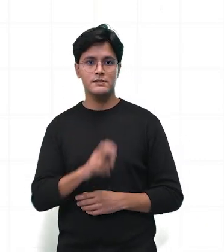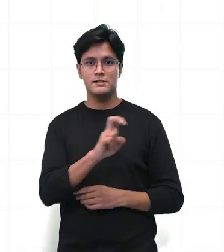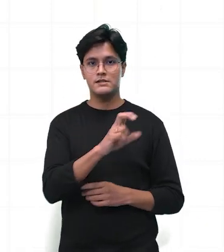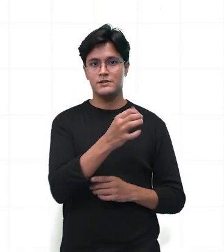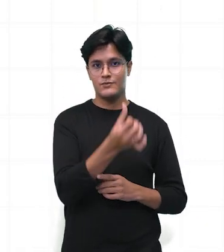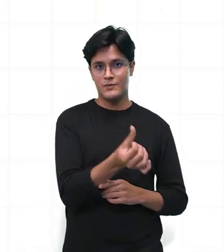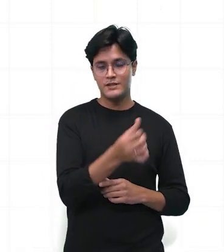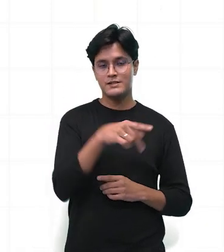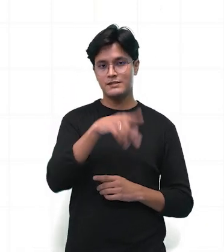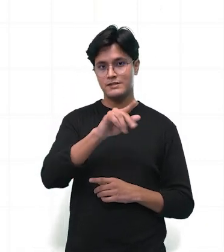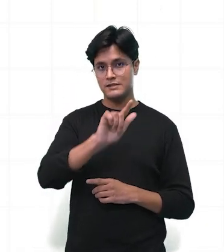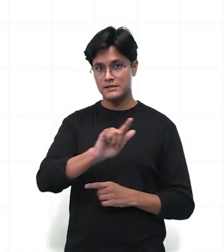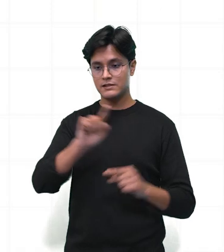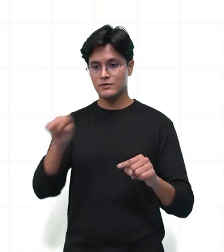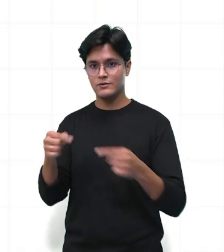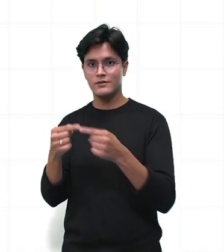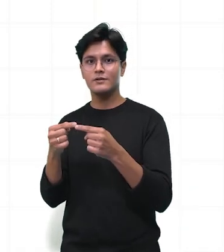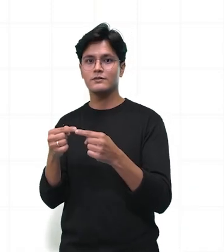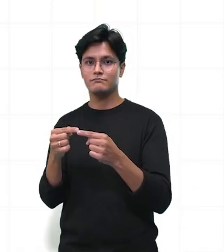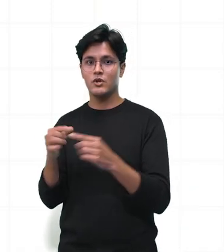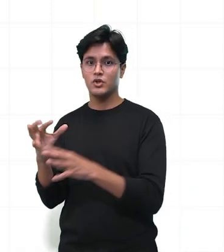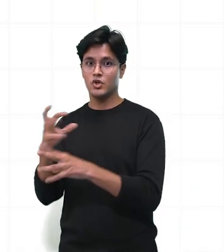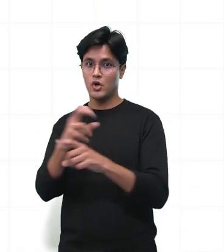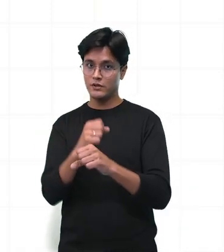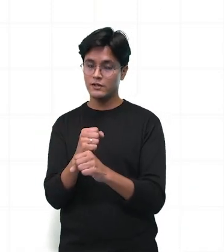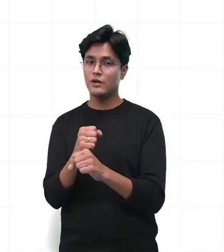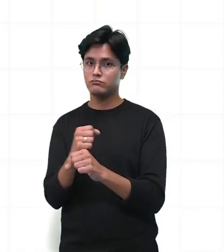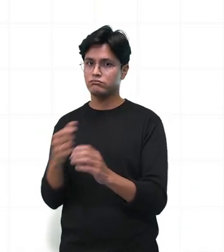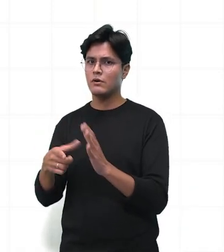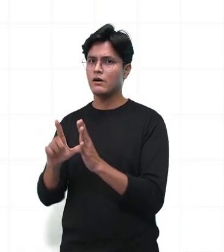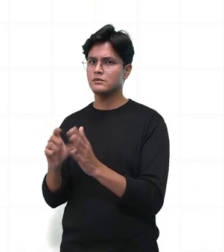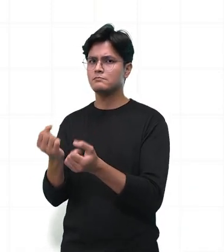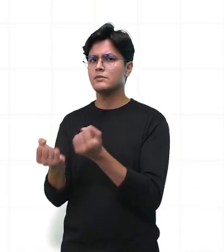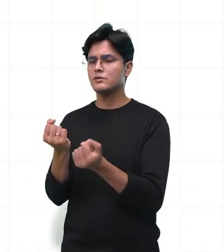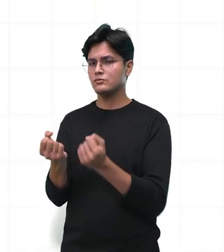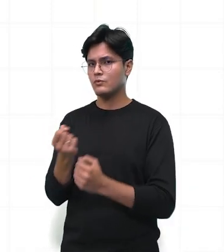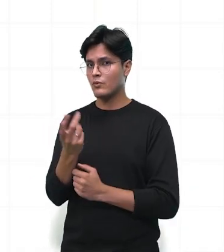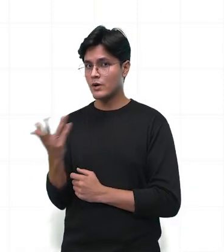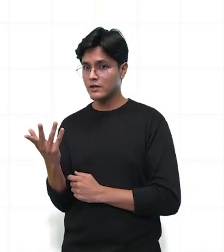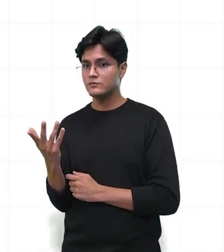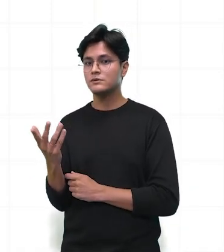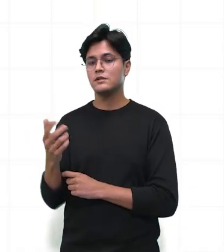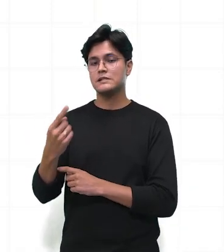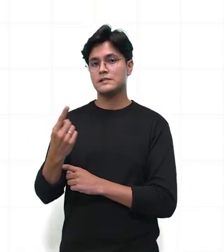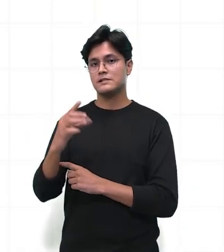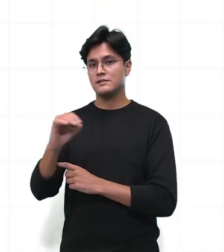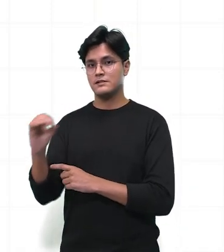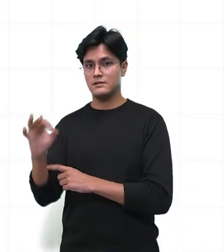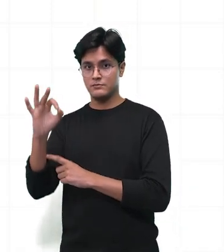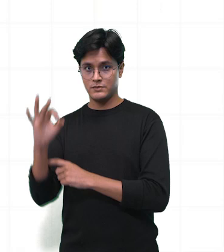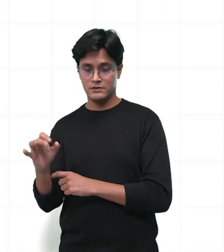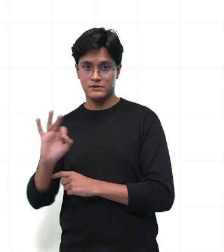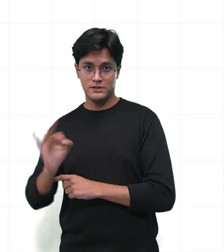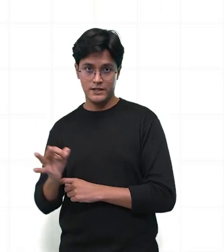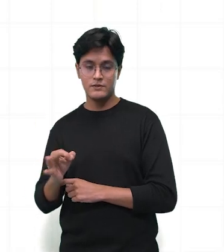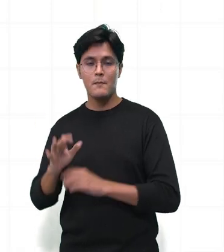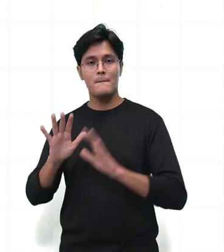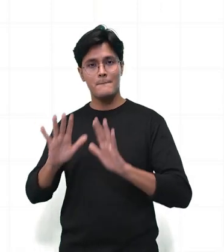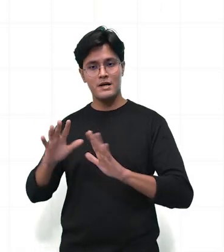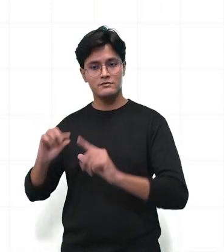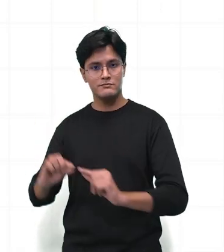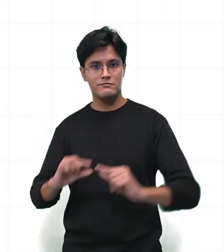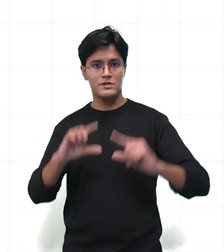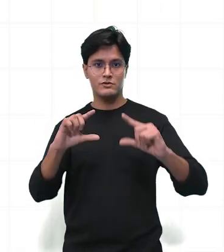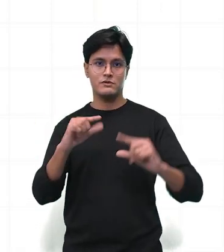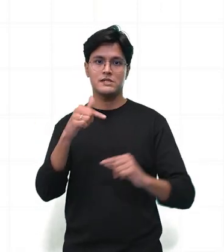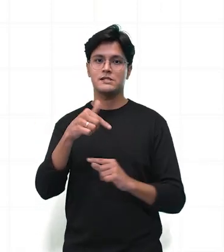ao total que ela pesava, tá? Só que ela aumentou 7 quilos. Esses 7 quilos correspondem